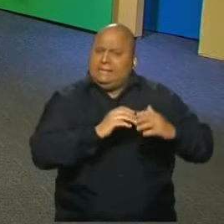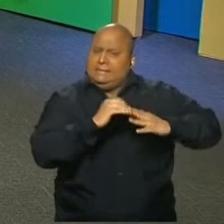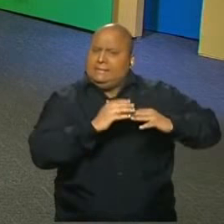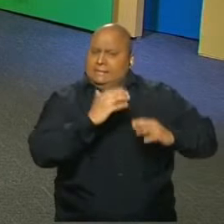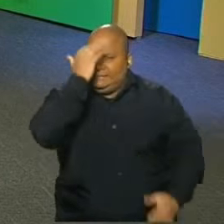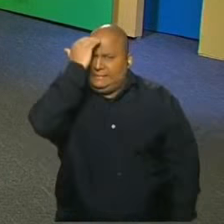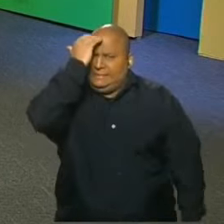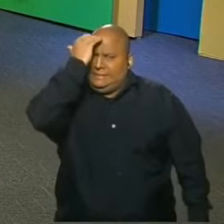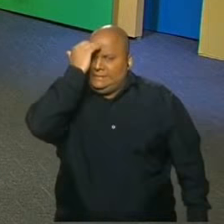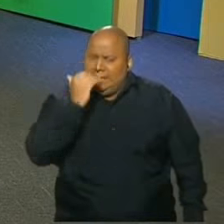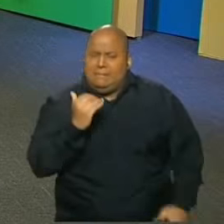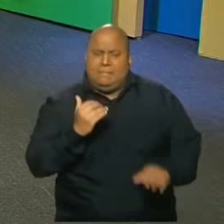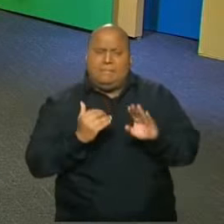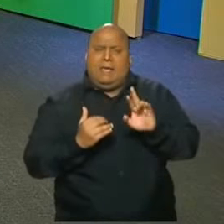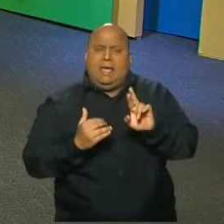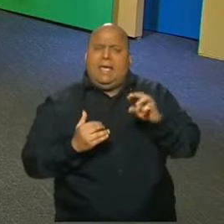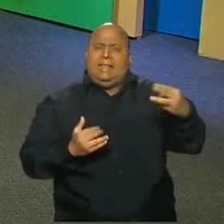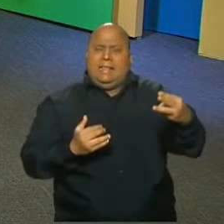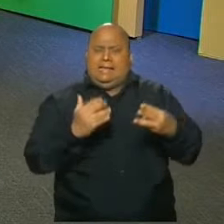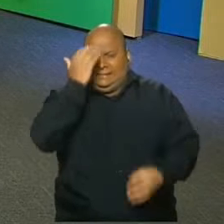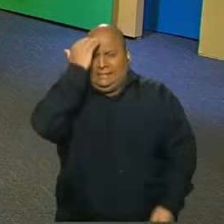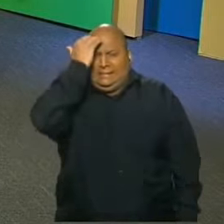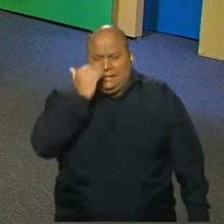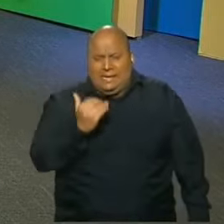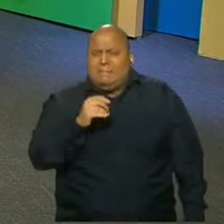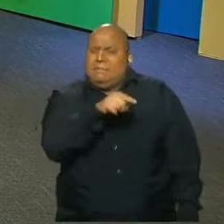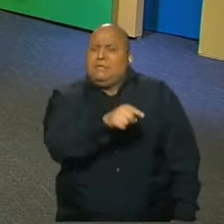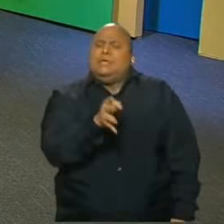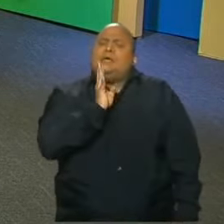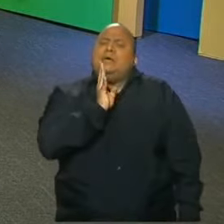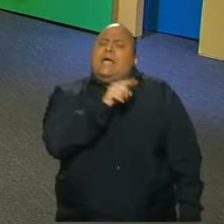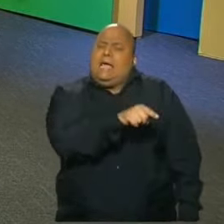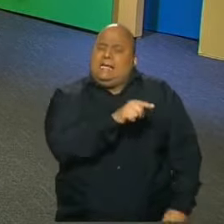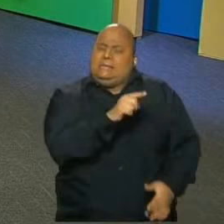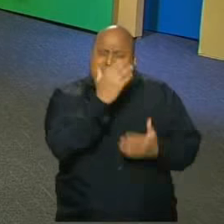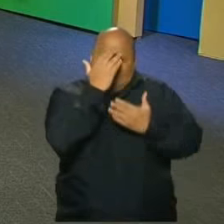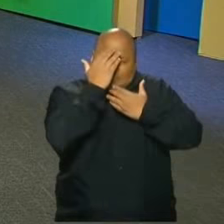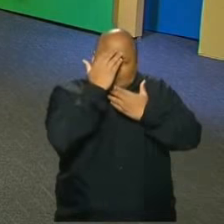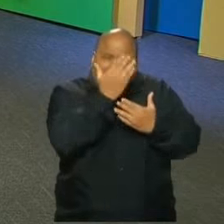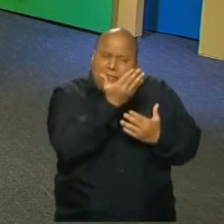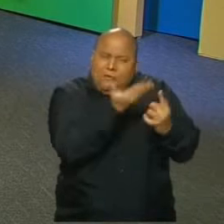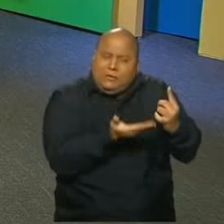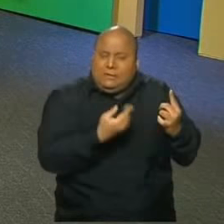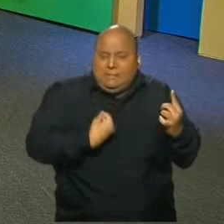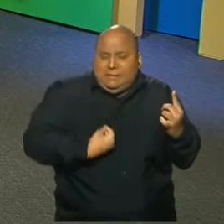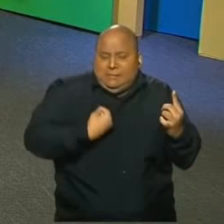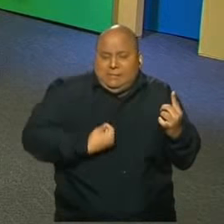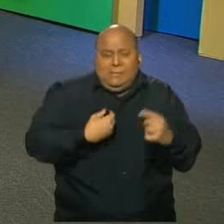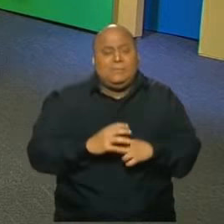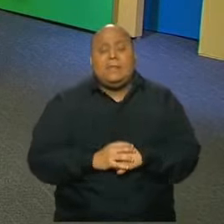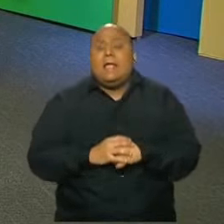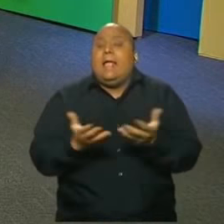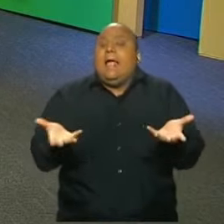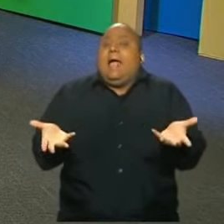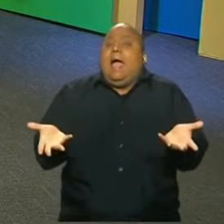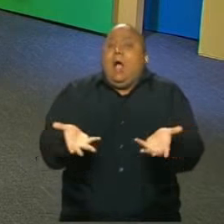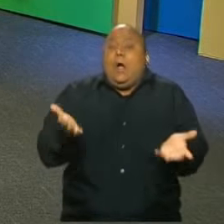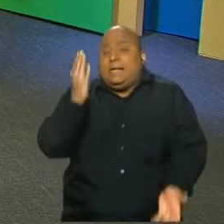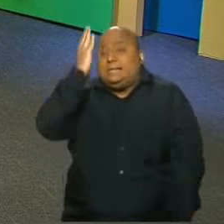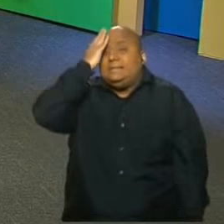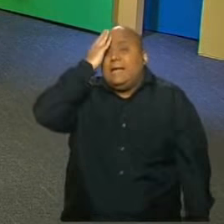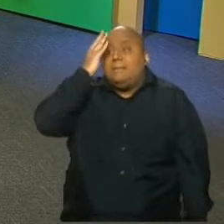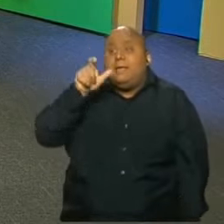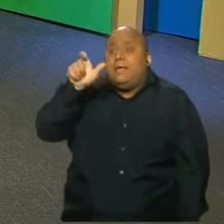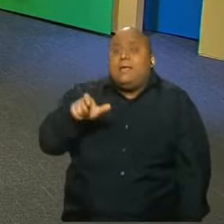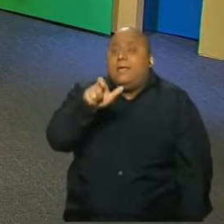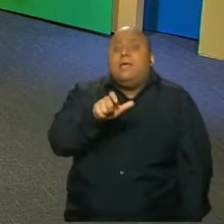Haja vista BR3 dele com o nosso querido saudoso Tibério Gaspar. Obrigado, maestro Antônio Adolfo, pela participação. Vamos agora, então, saber quem,